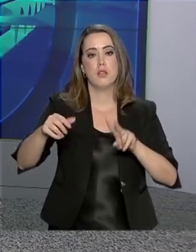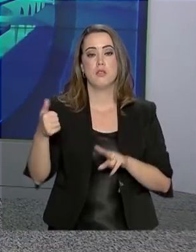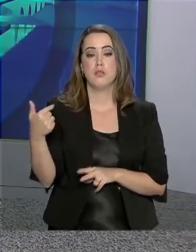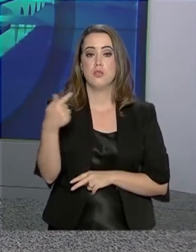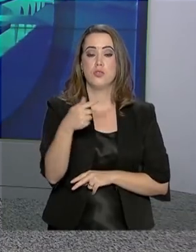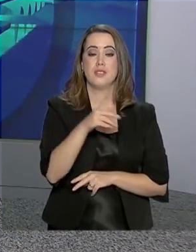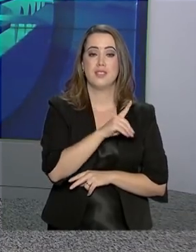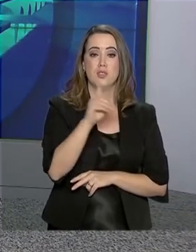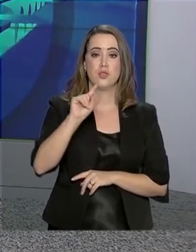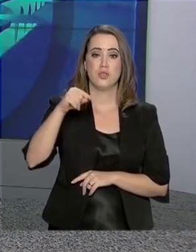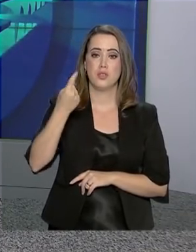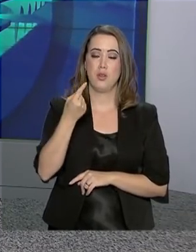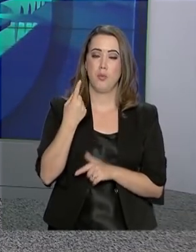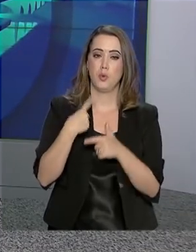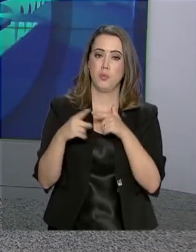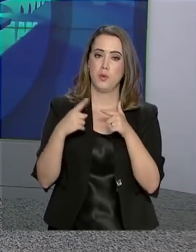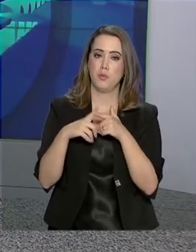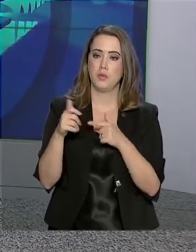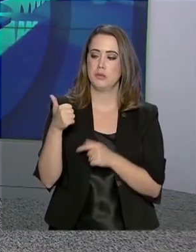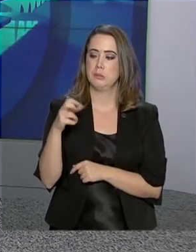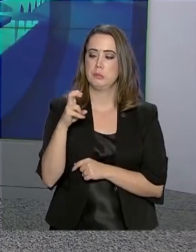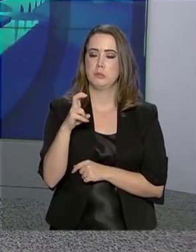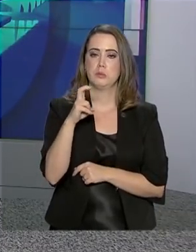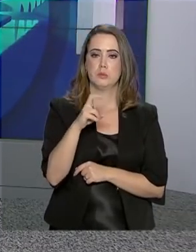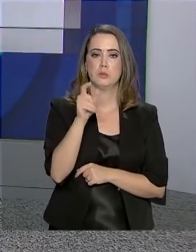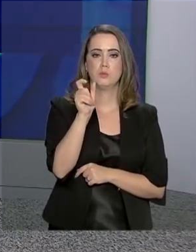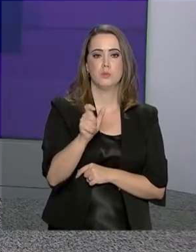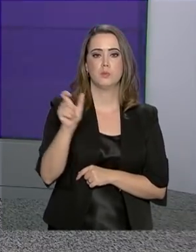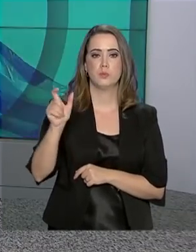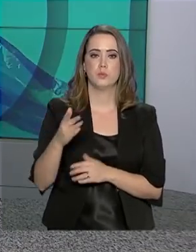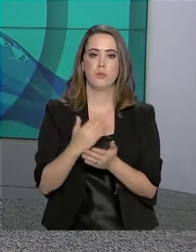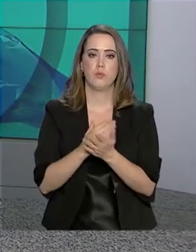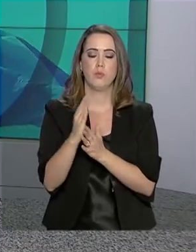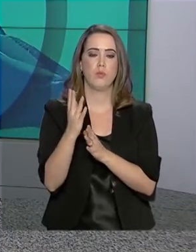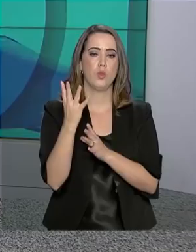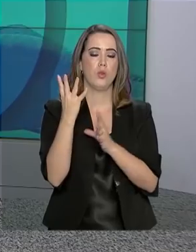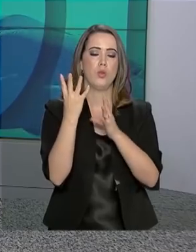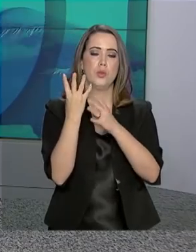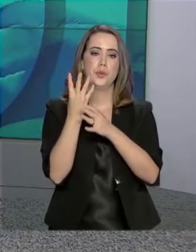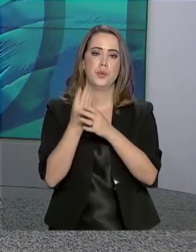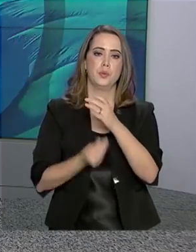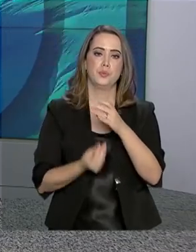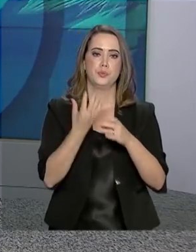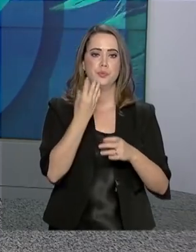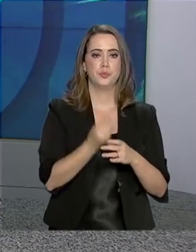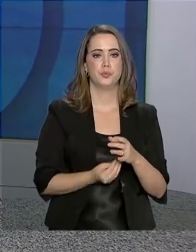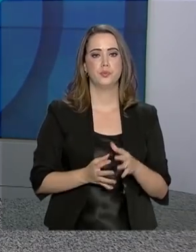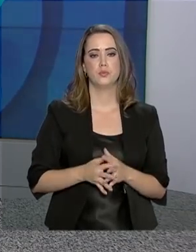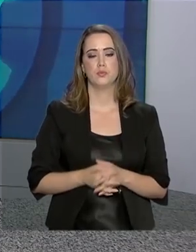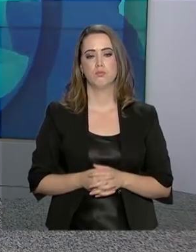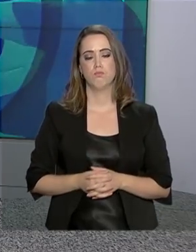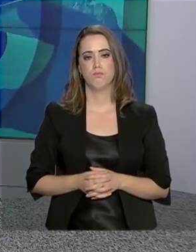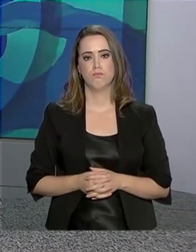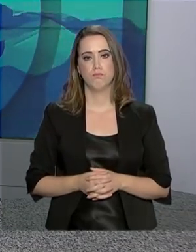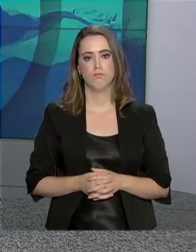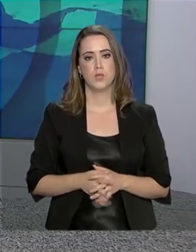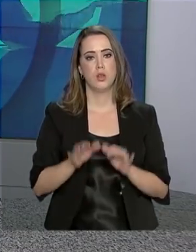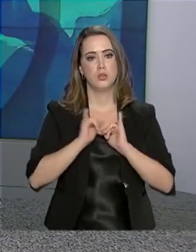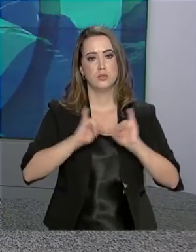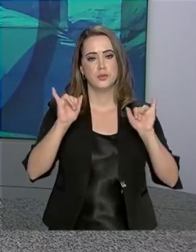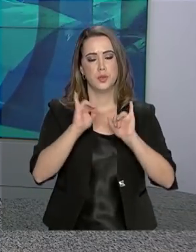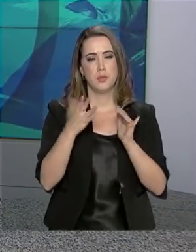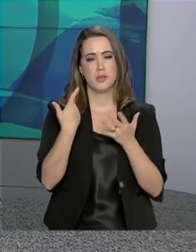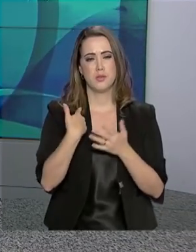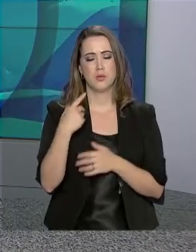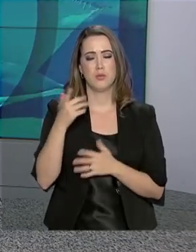17 dias após a tragédia 155 pessoas pessoas continuam desaparecidas o último balanço